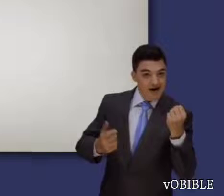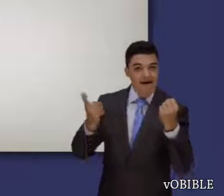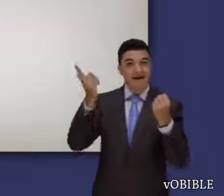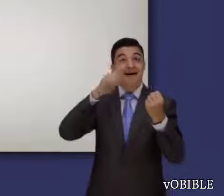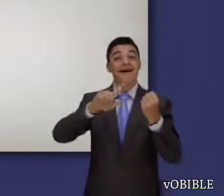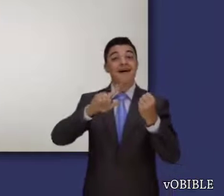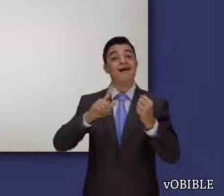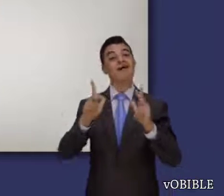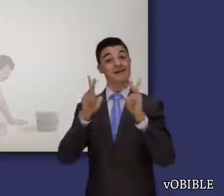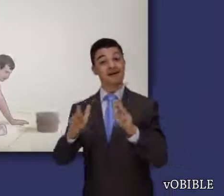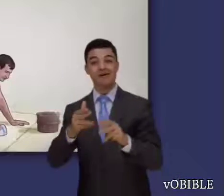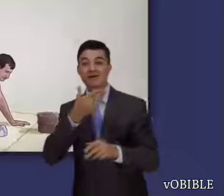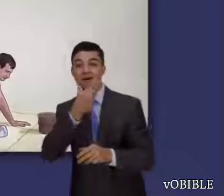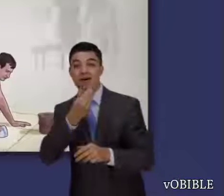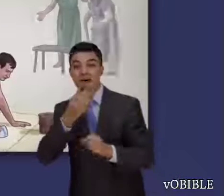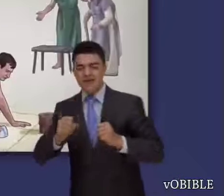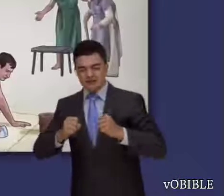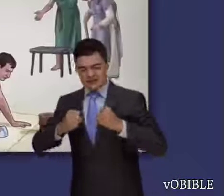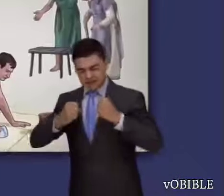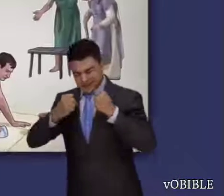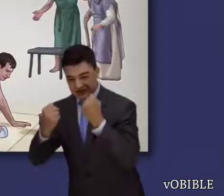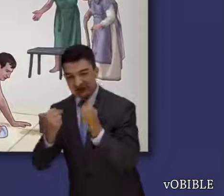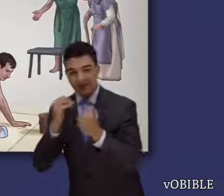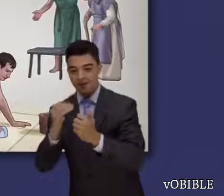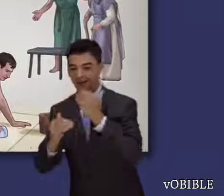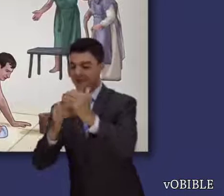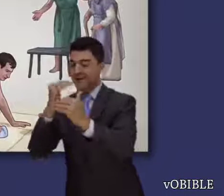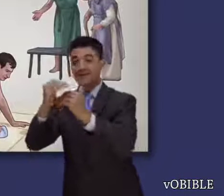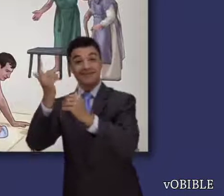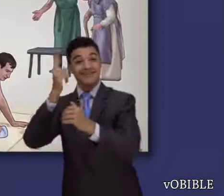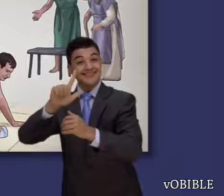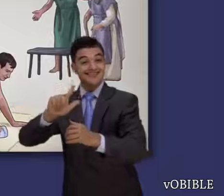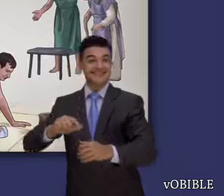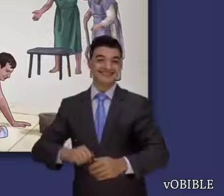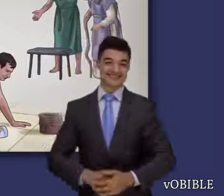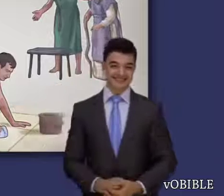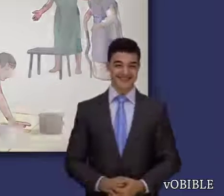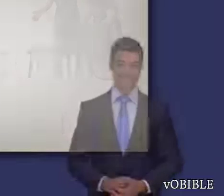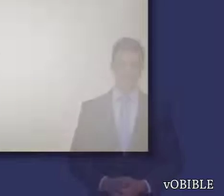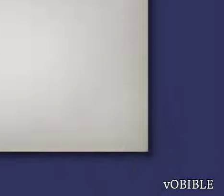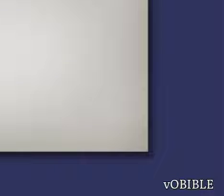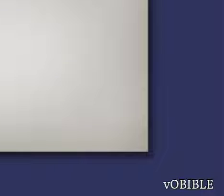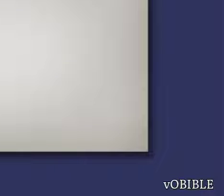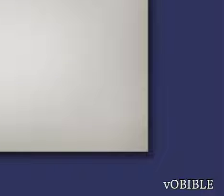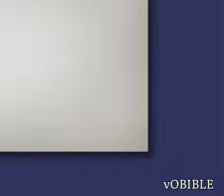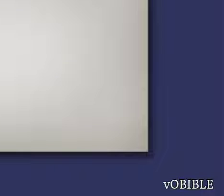alguma coisa. Assim, Paulo deixa claro que é preciso se esforçar para servir a outros na